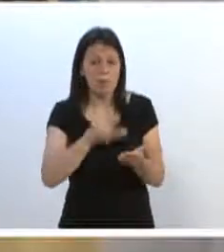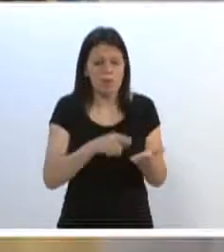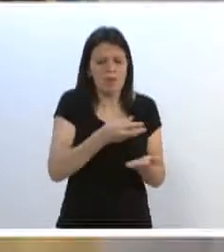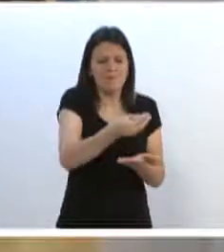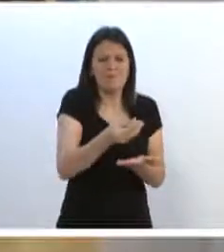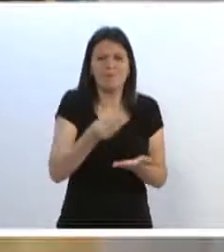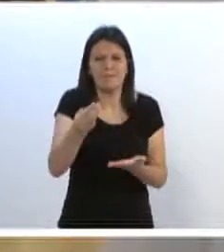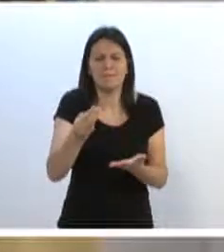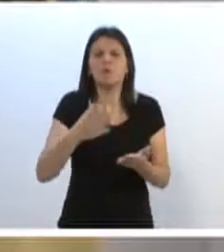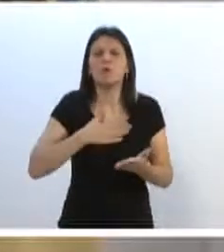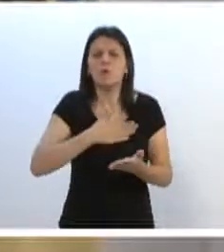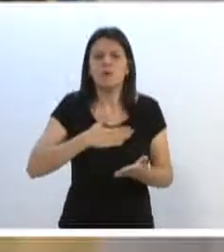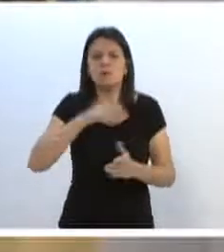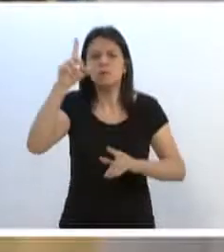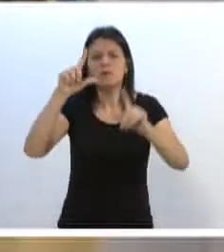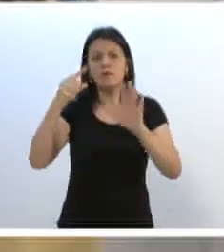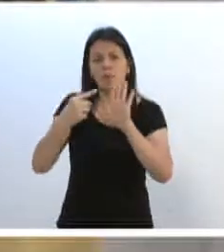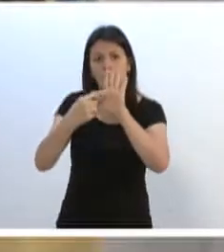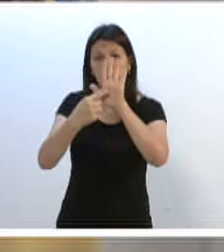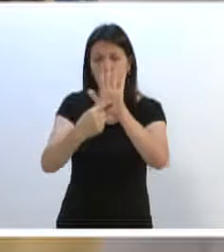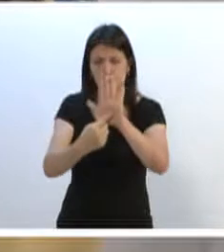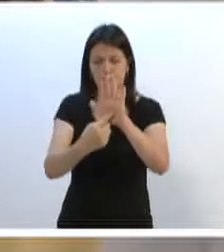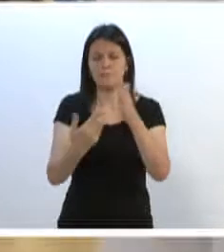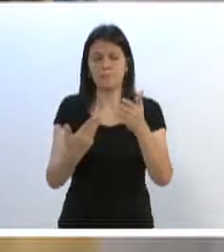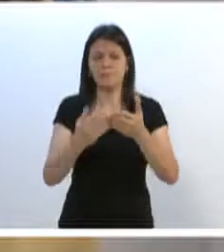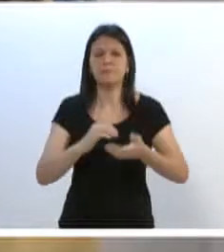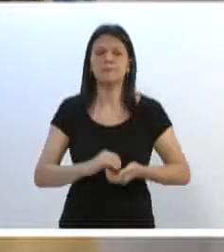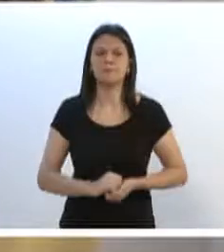que a TVL até mostrasse,